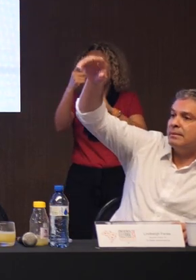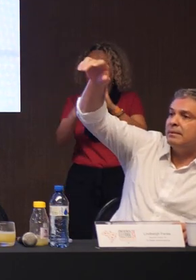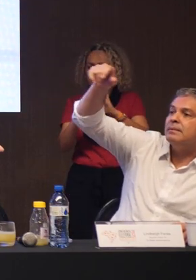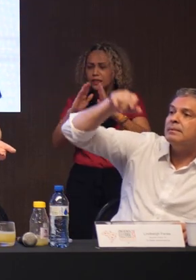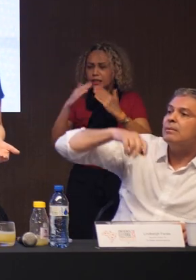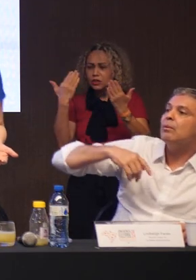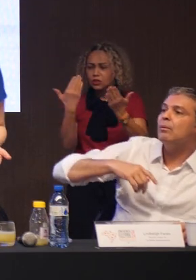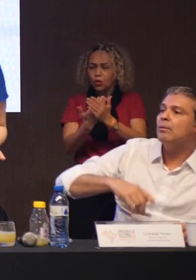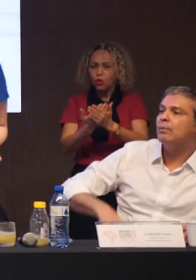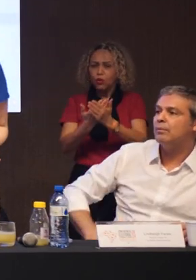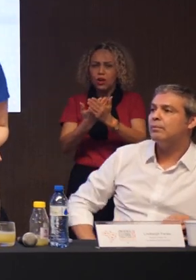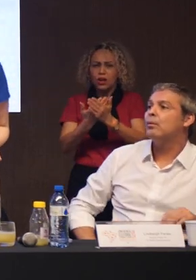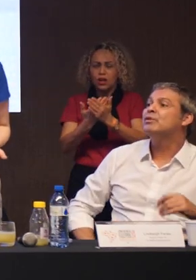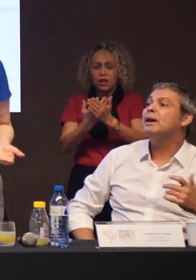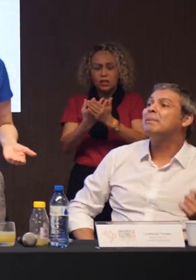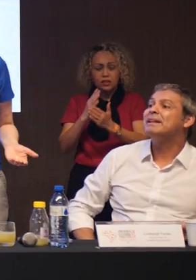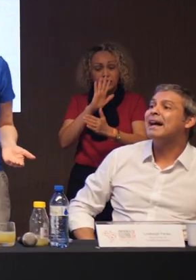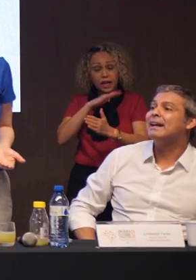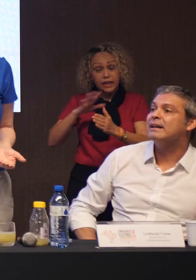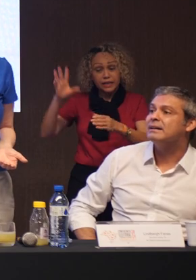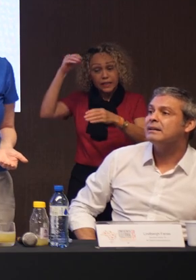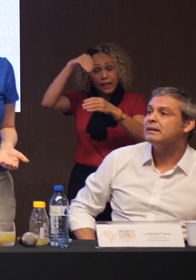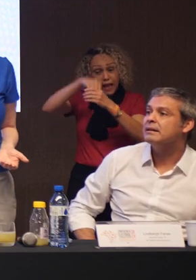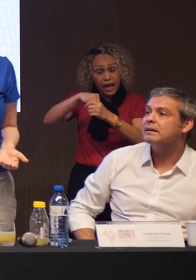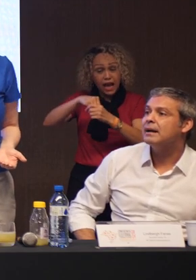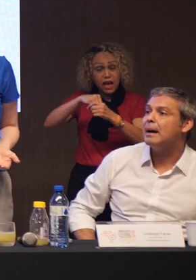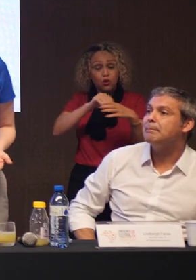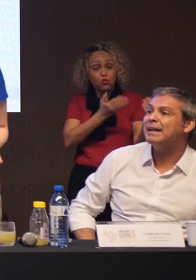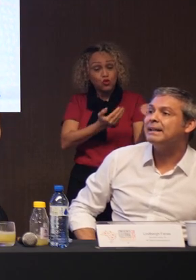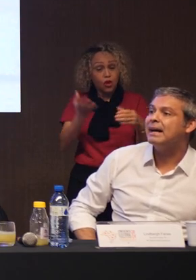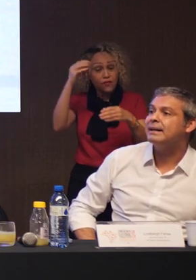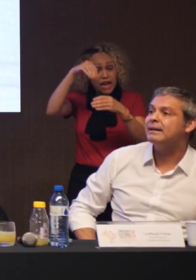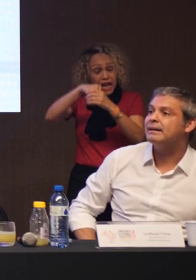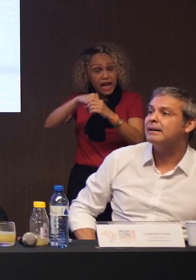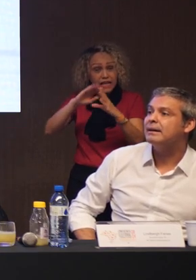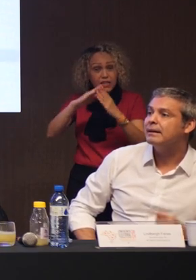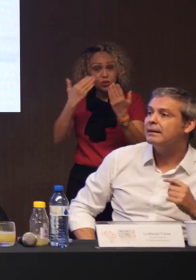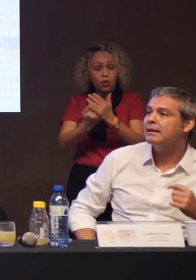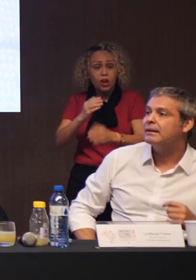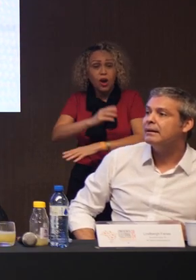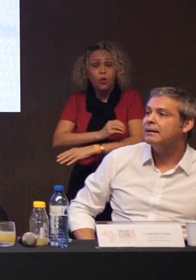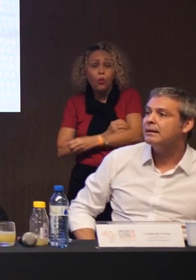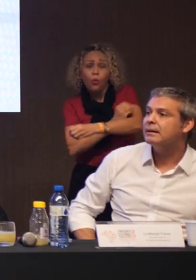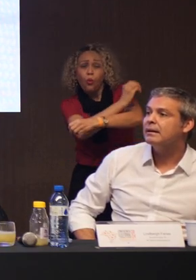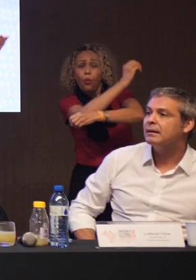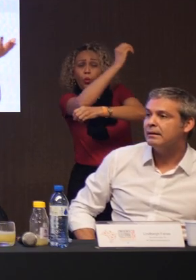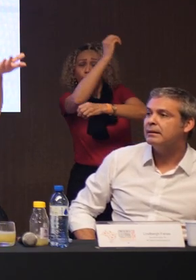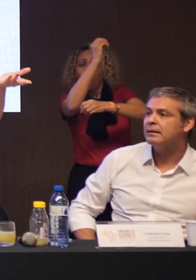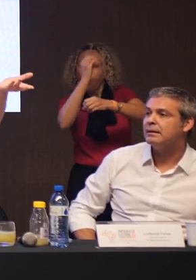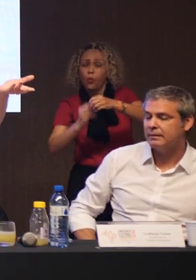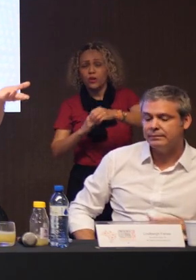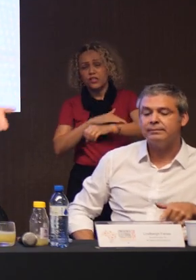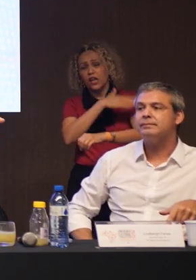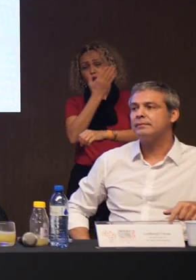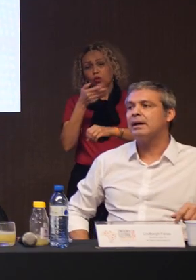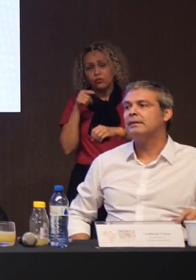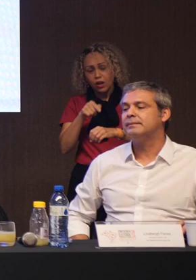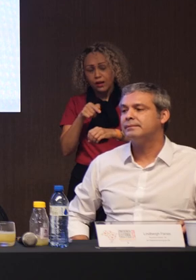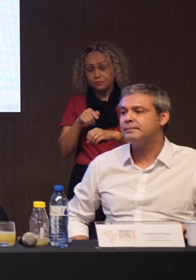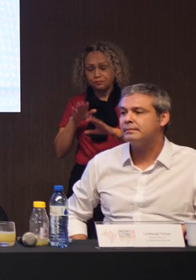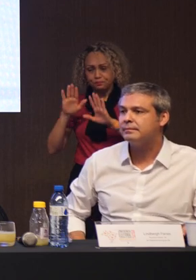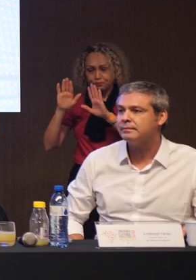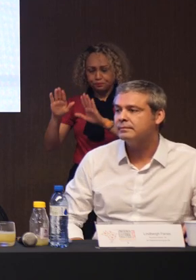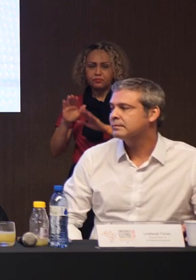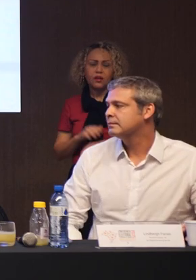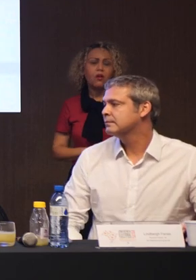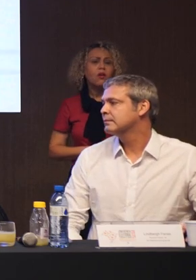ter, toda criança, todo adolescente, como o Haddad já disse algumas vezes, a cada pessoa deve saber